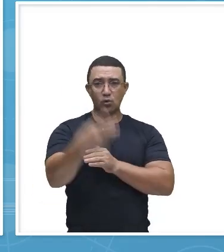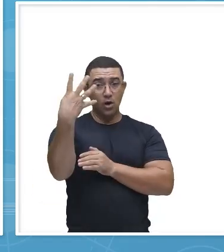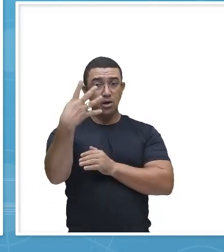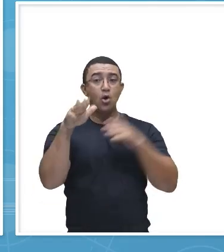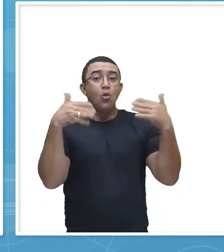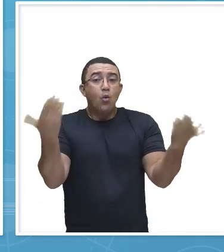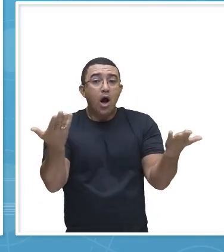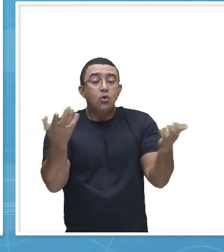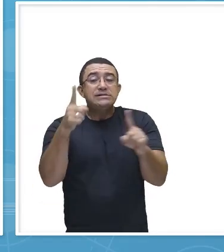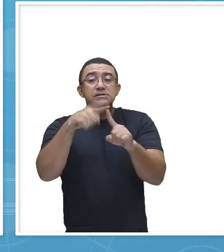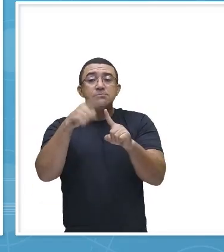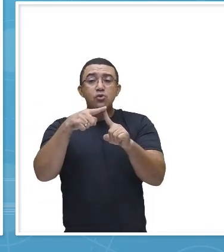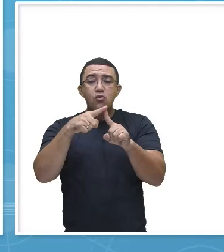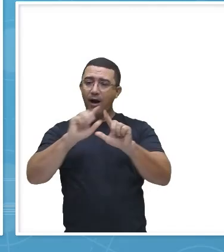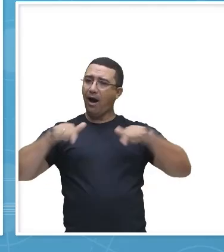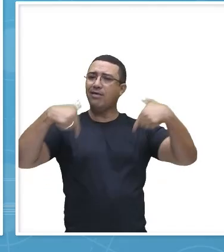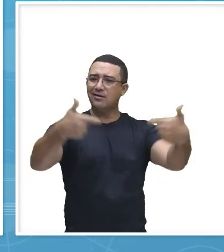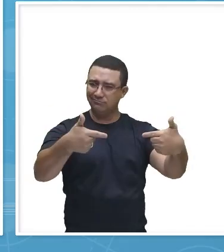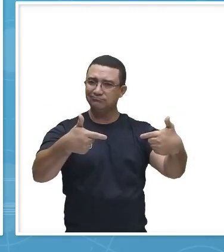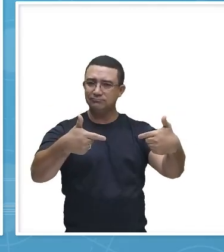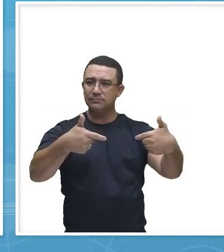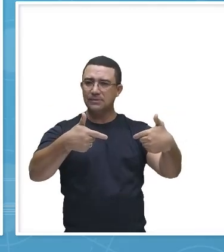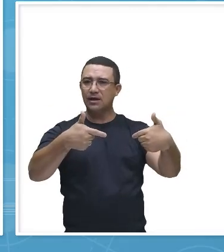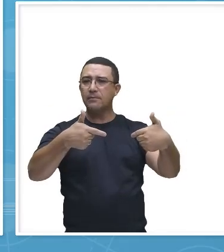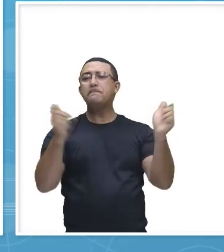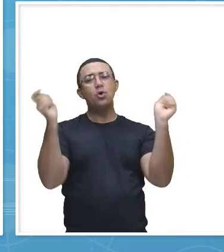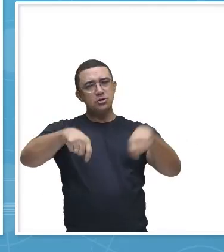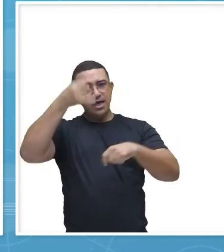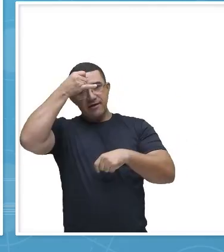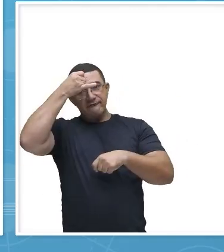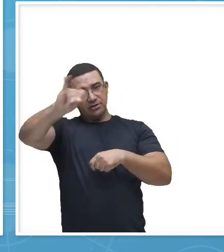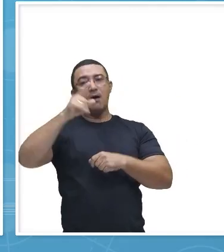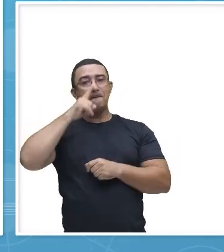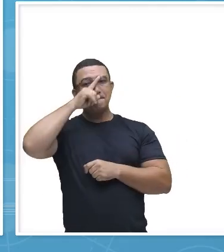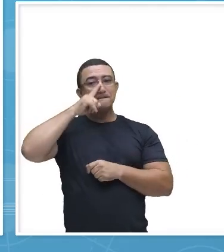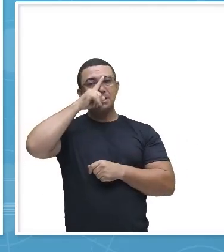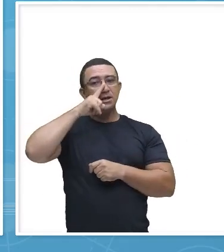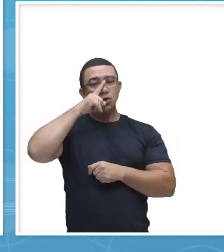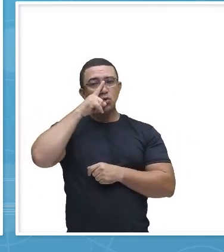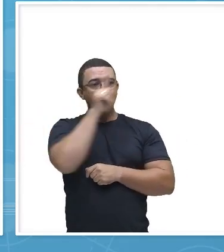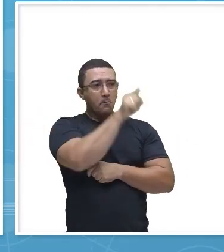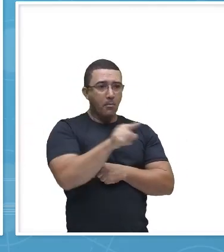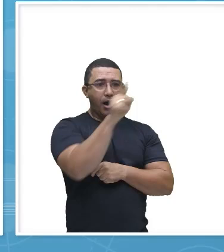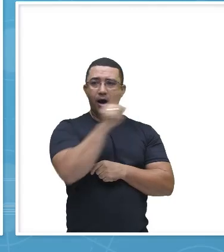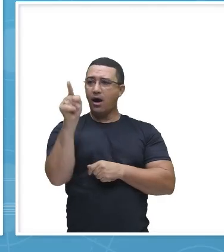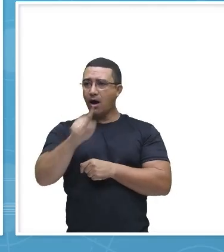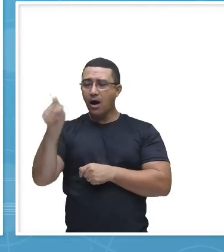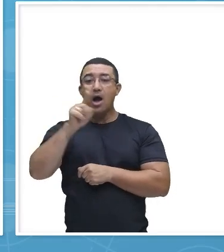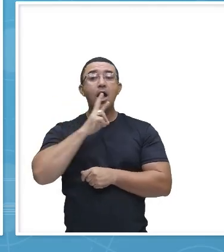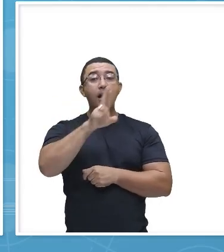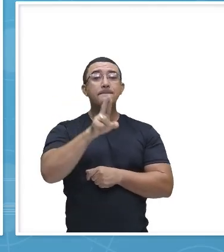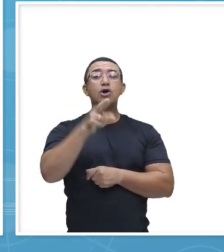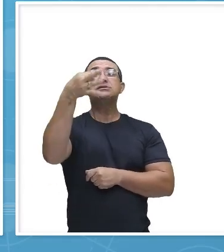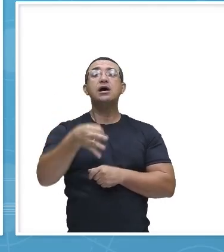dessas ações podem ser tomadas para prevenir perigos em áreas de risco. Circule as alternativas corretas. Então, a alternativa